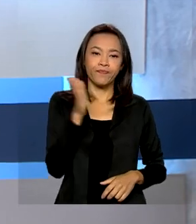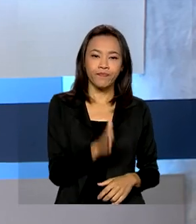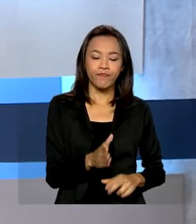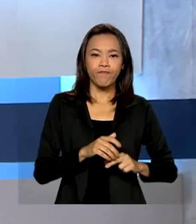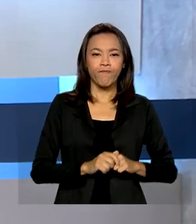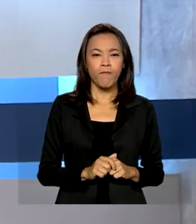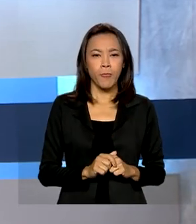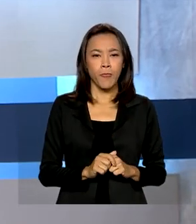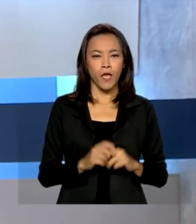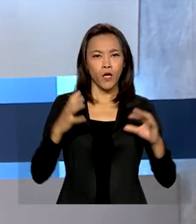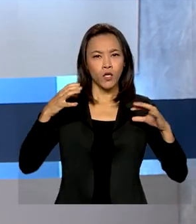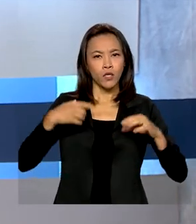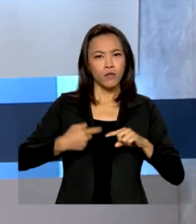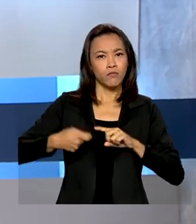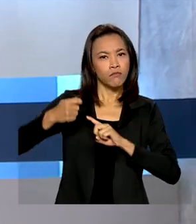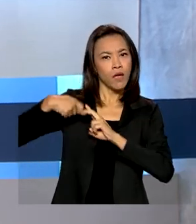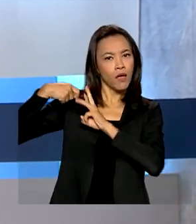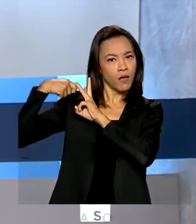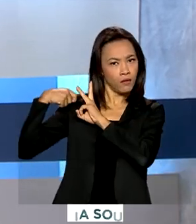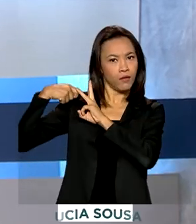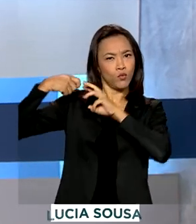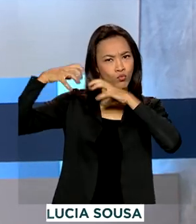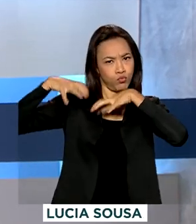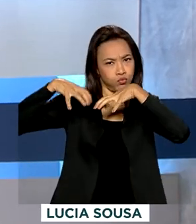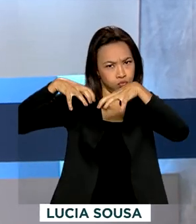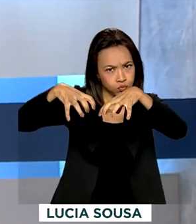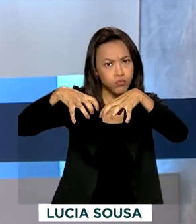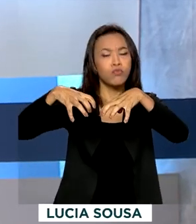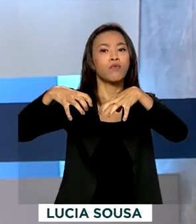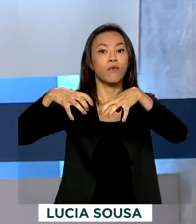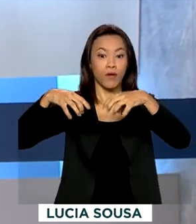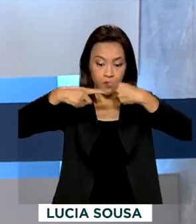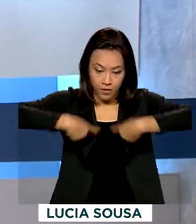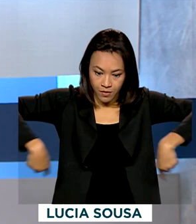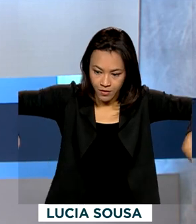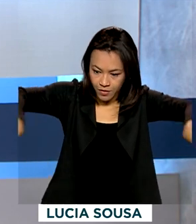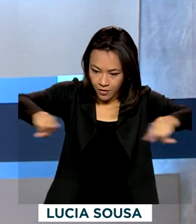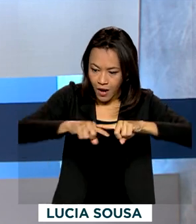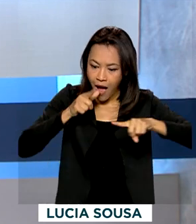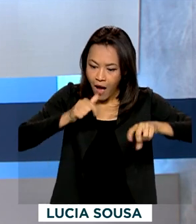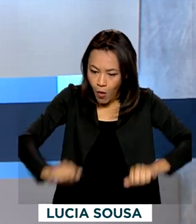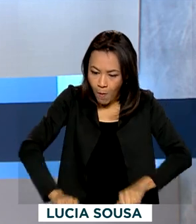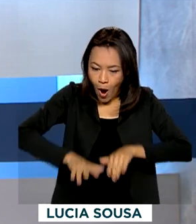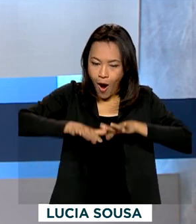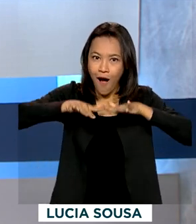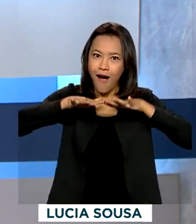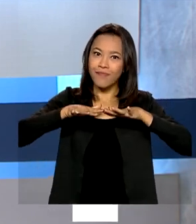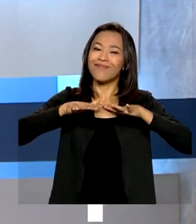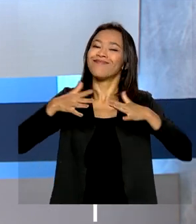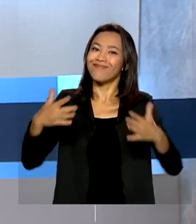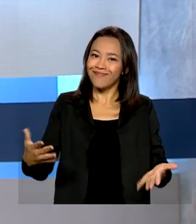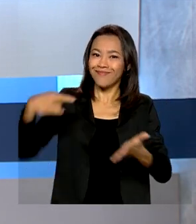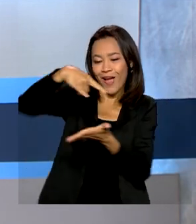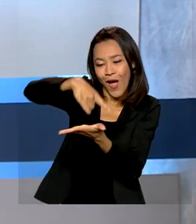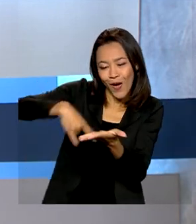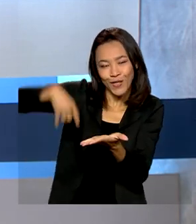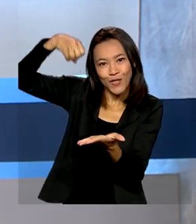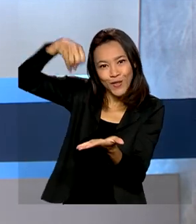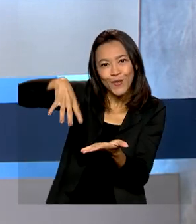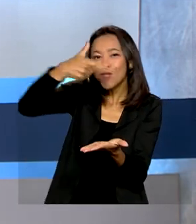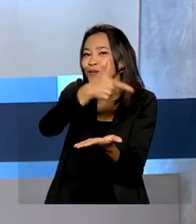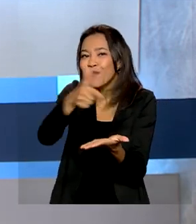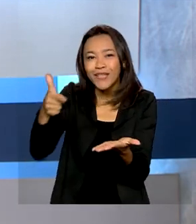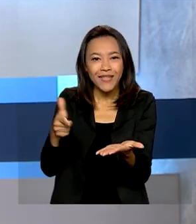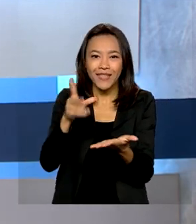e com as chuvas dos últimos meses e os principais reservatórios cheios a conta de luz deve ficar sem taxa